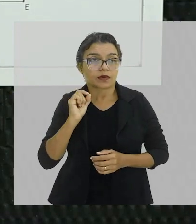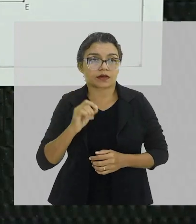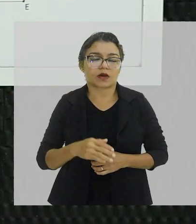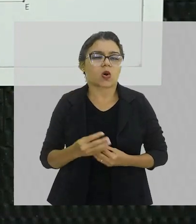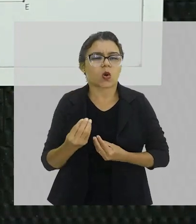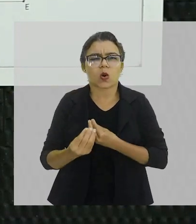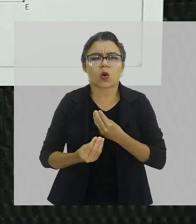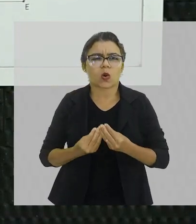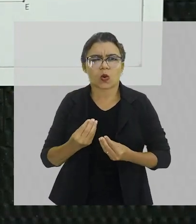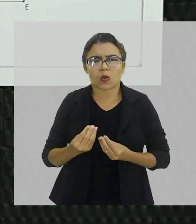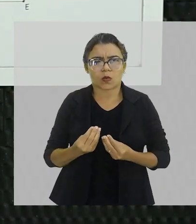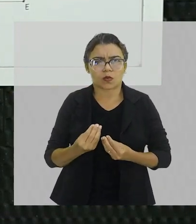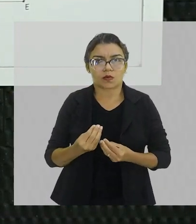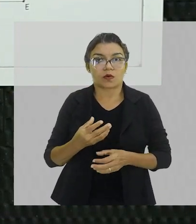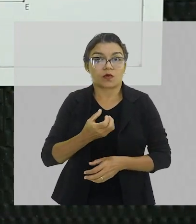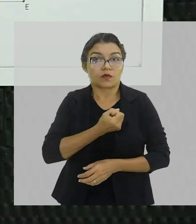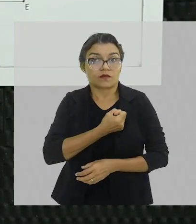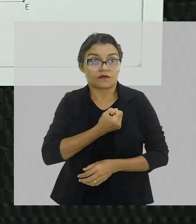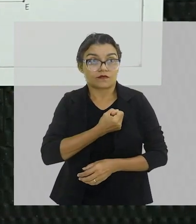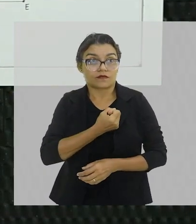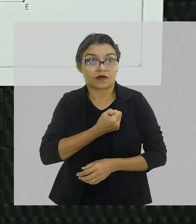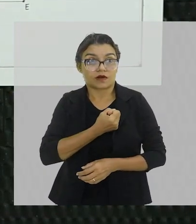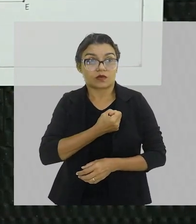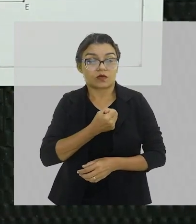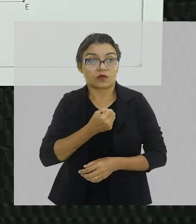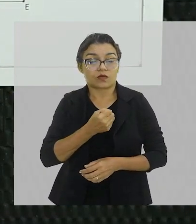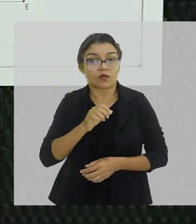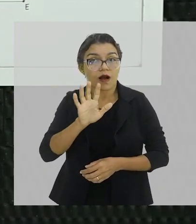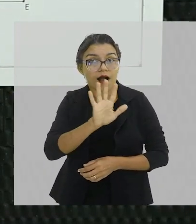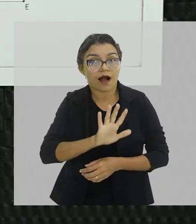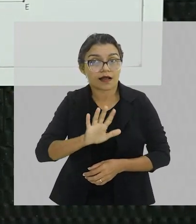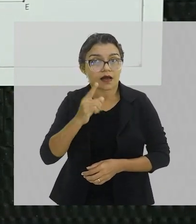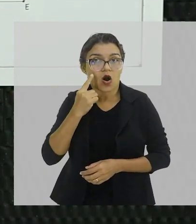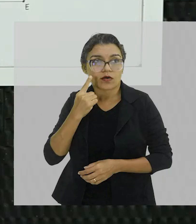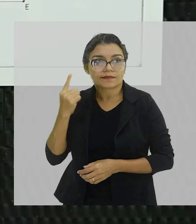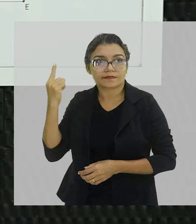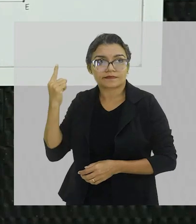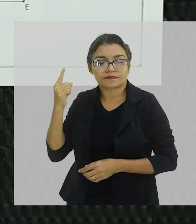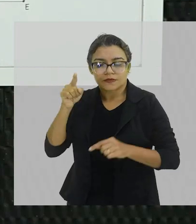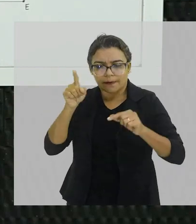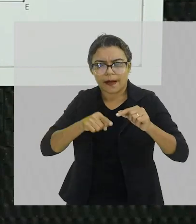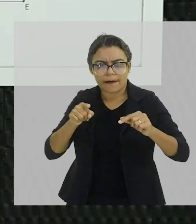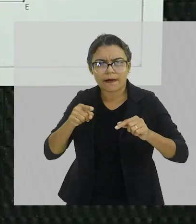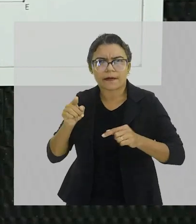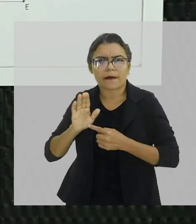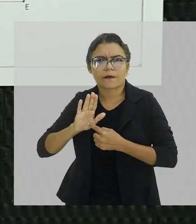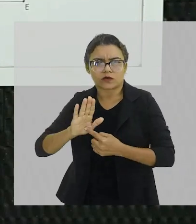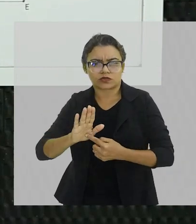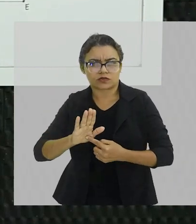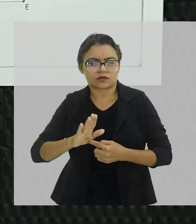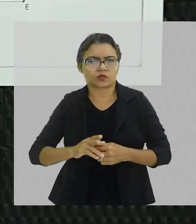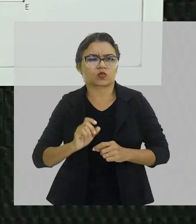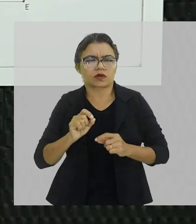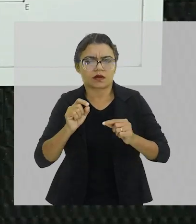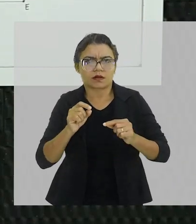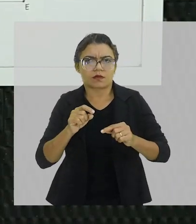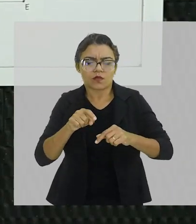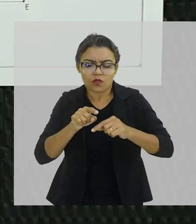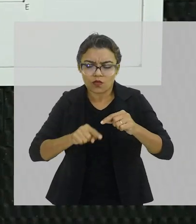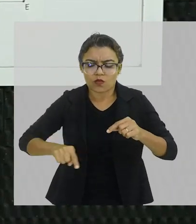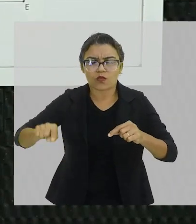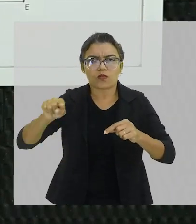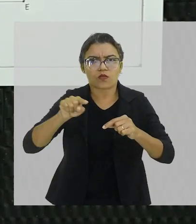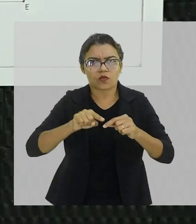essa medida, o valor dessa área aqui, ó. Turma, essa aqui é a área da coroa circular,